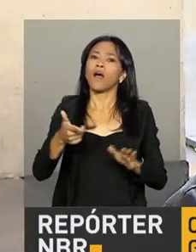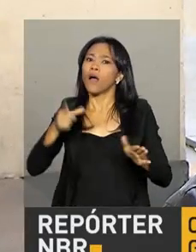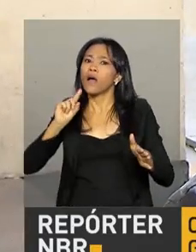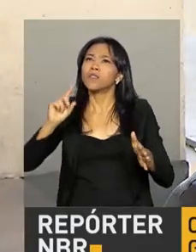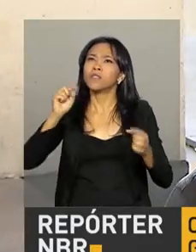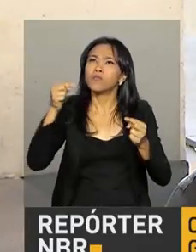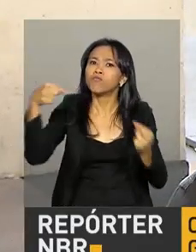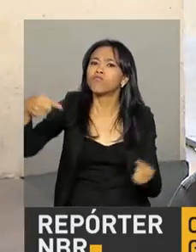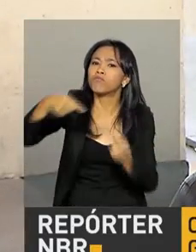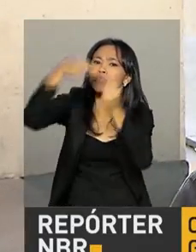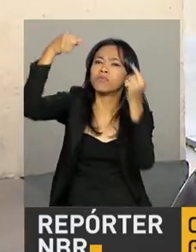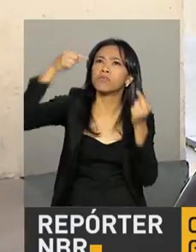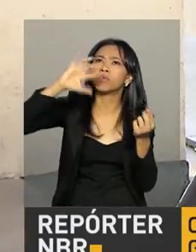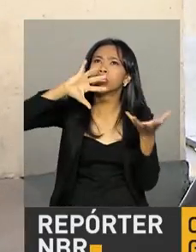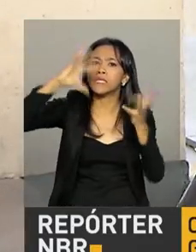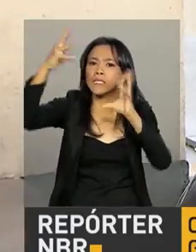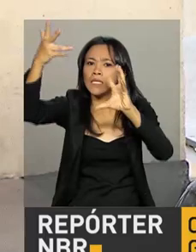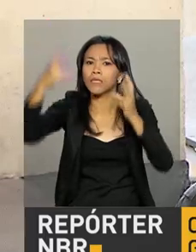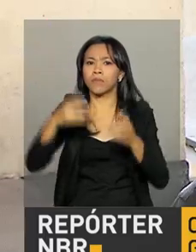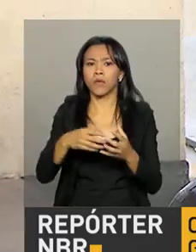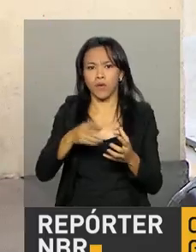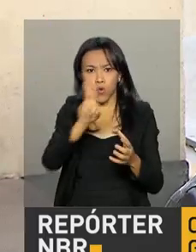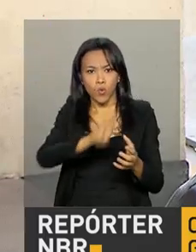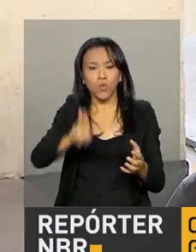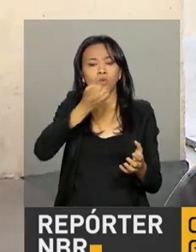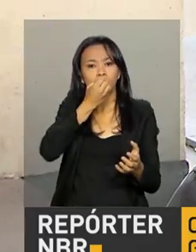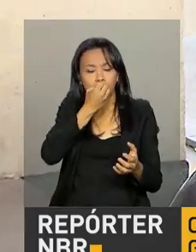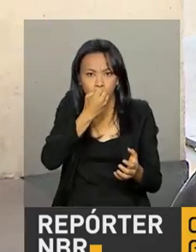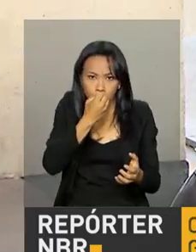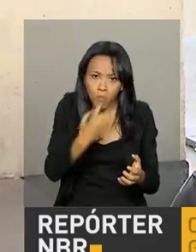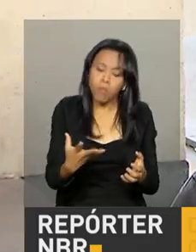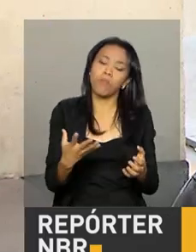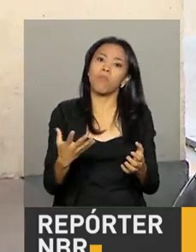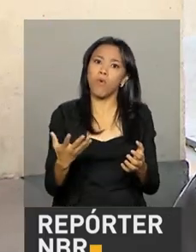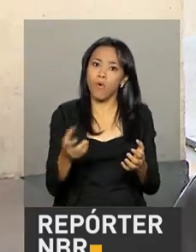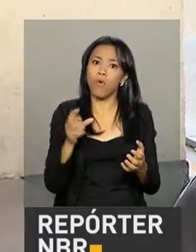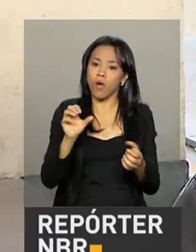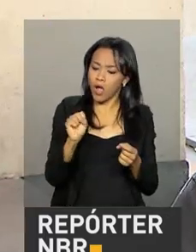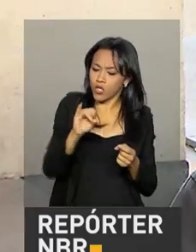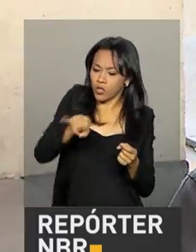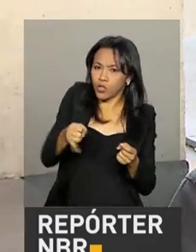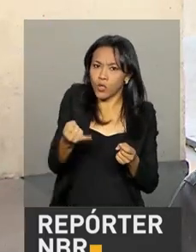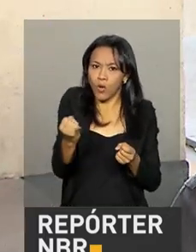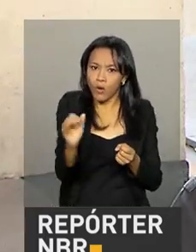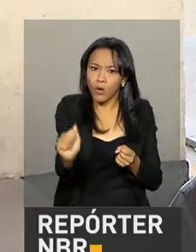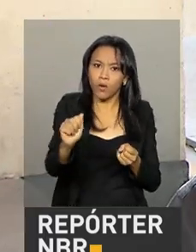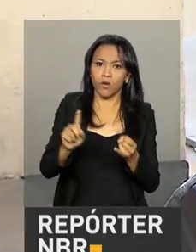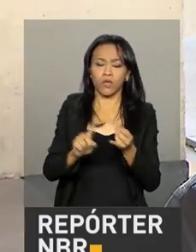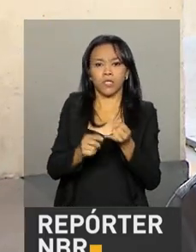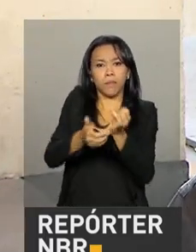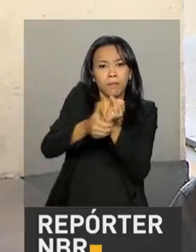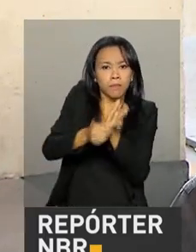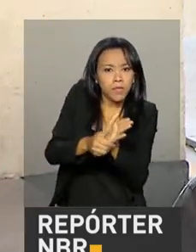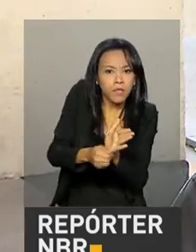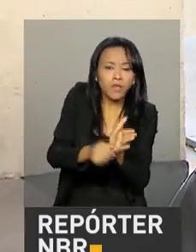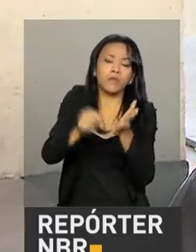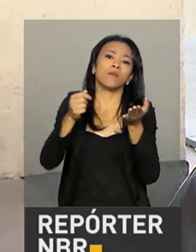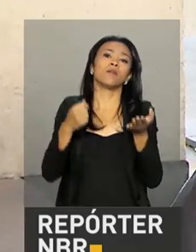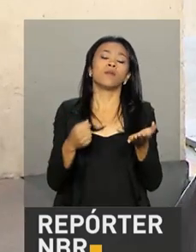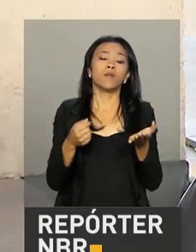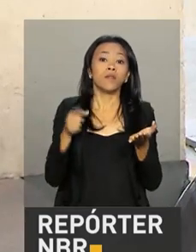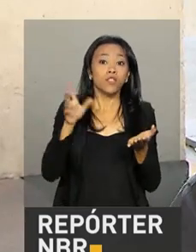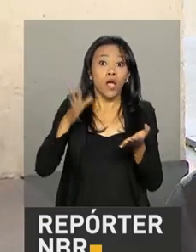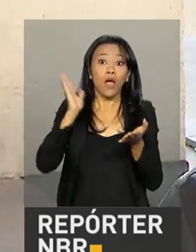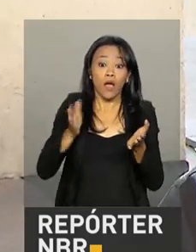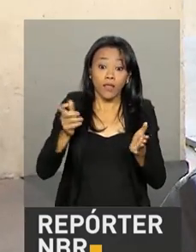favoráveis o produtor que já usa um bom pacote tecnológico principalmente na soja em grande parte do milho nas regiões produtoras ele